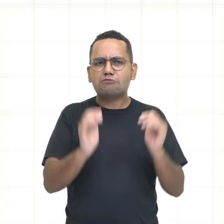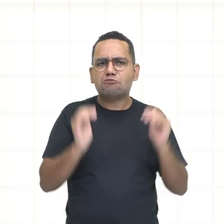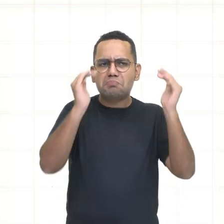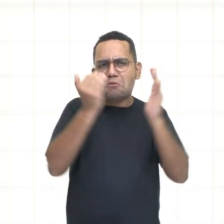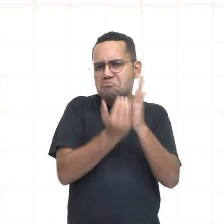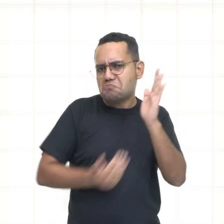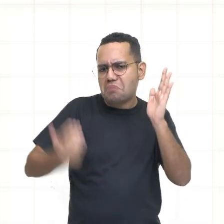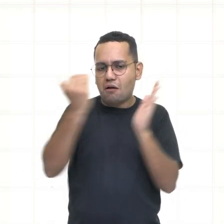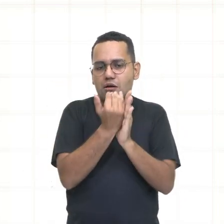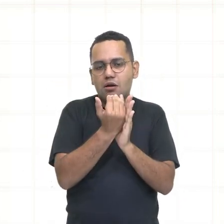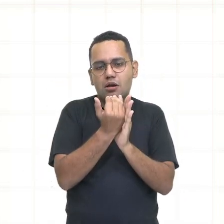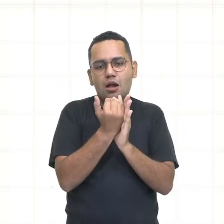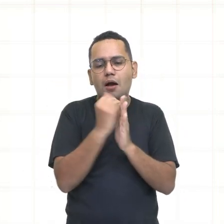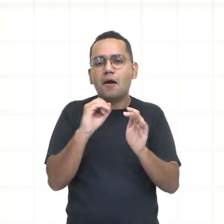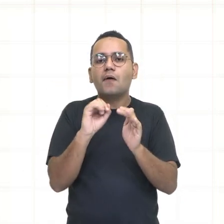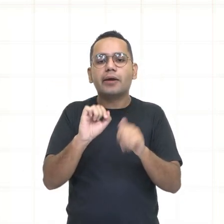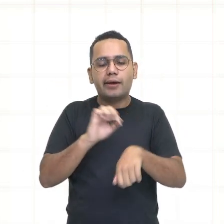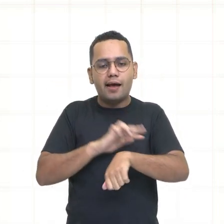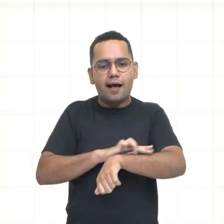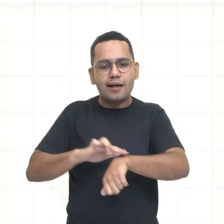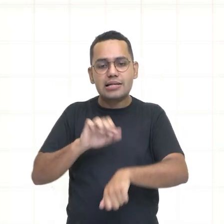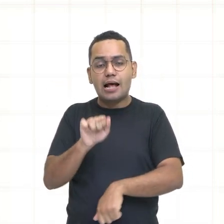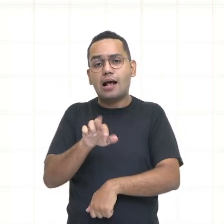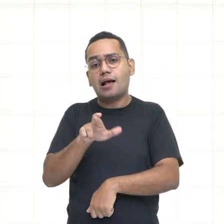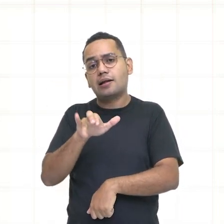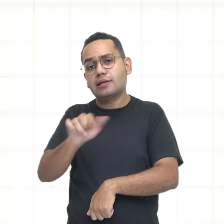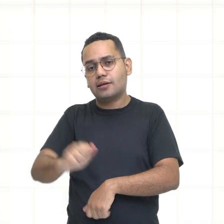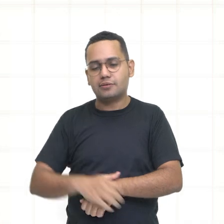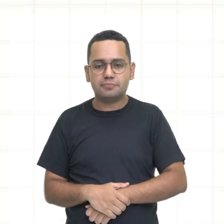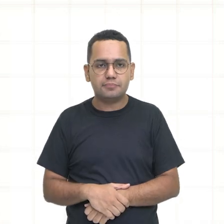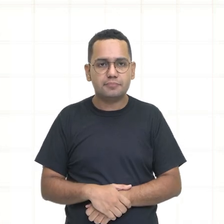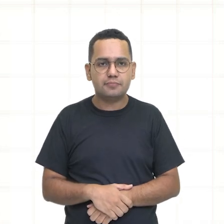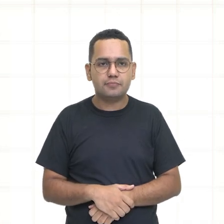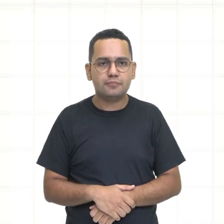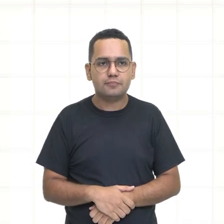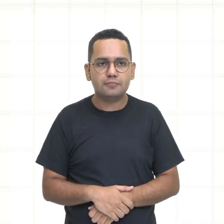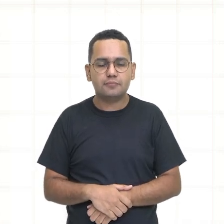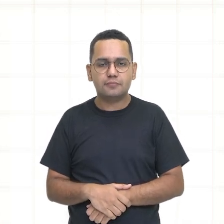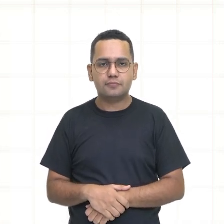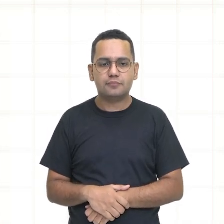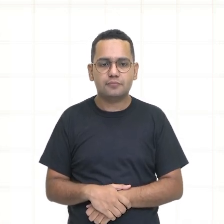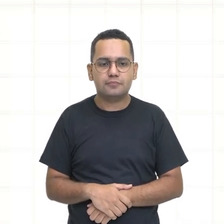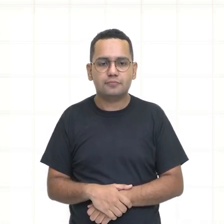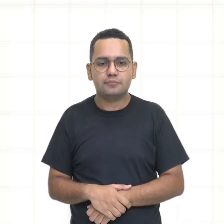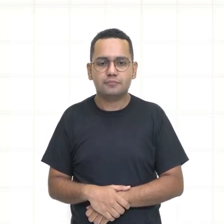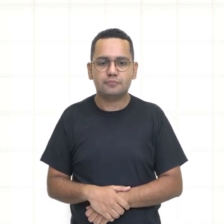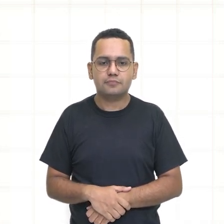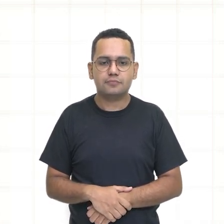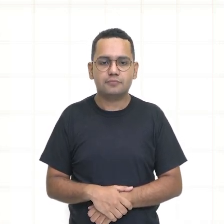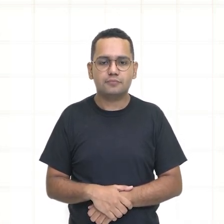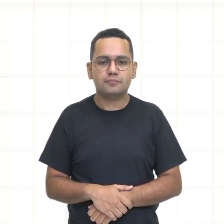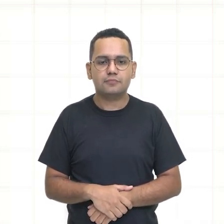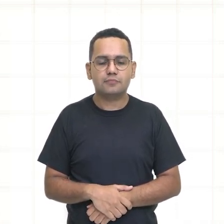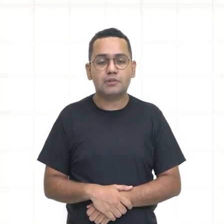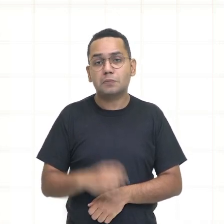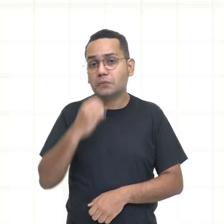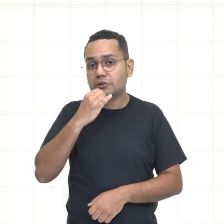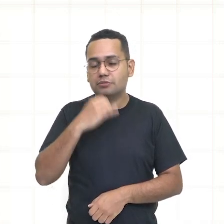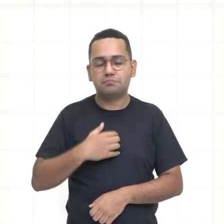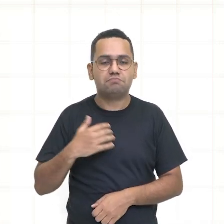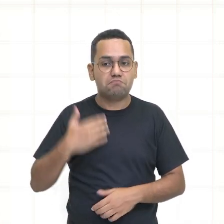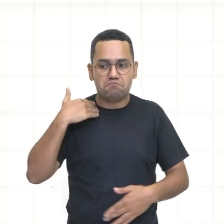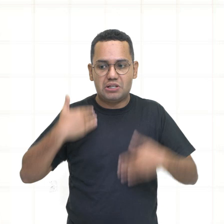o que é essa raça ariana? A raça que eles consideravam ser superior, com características físicas sendo